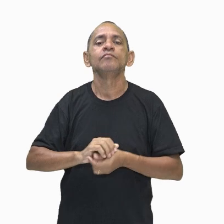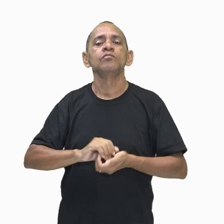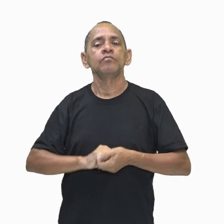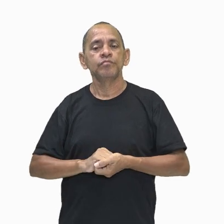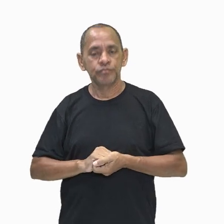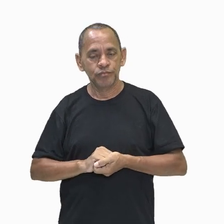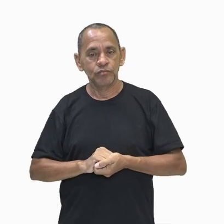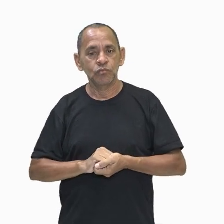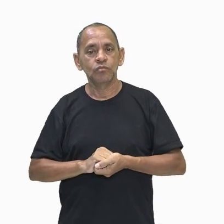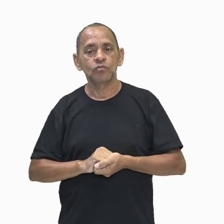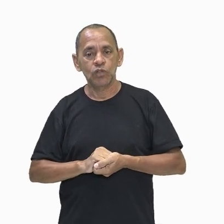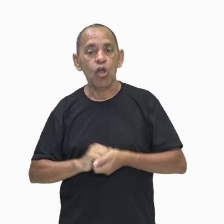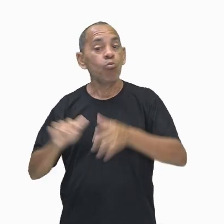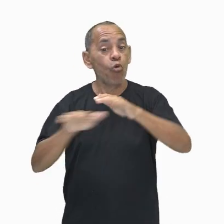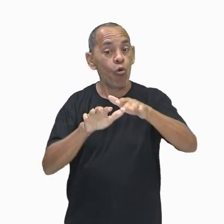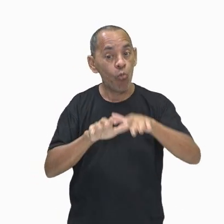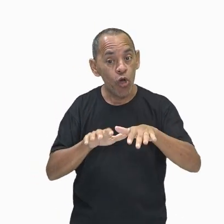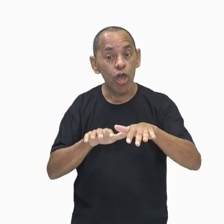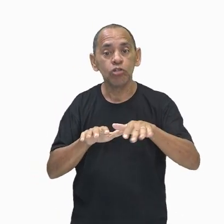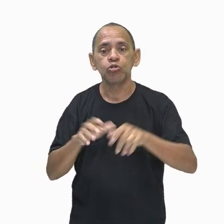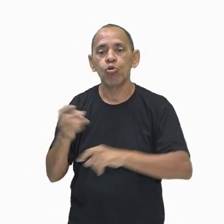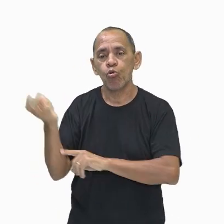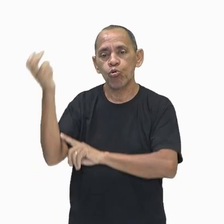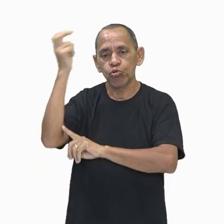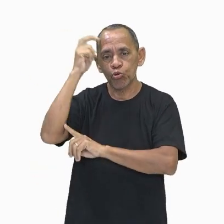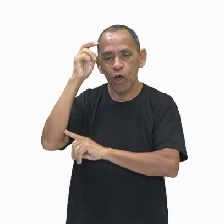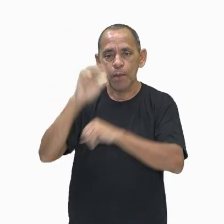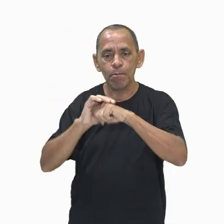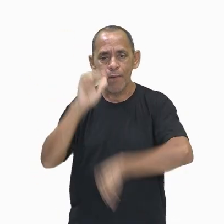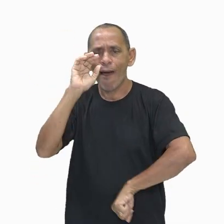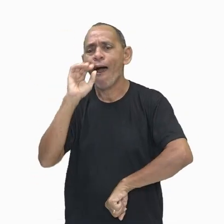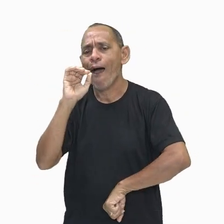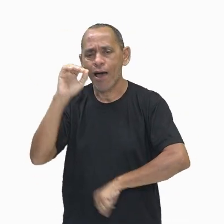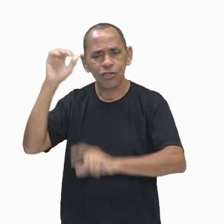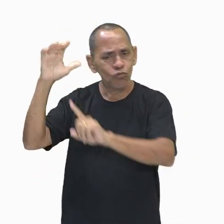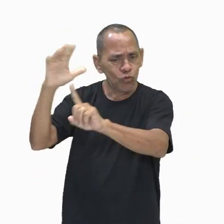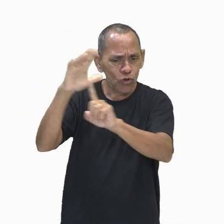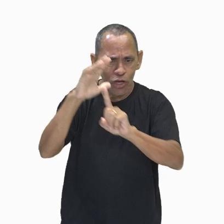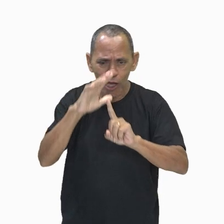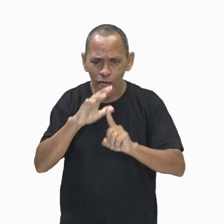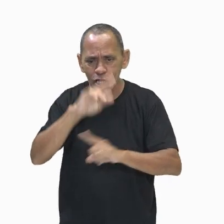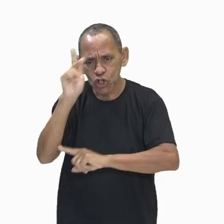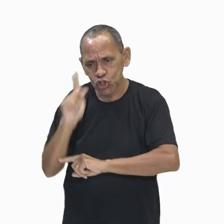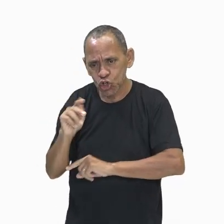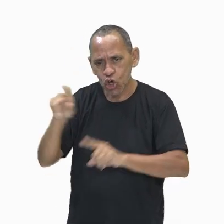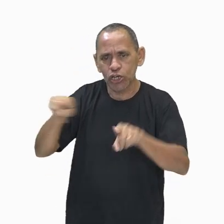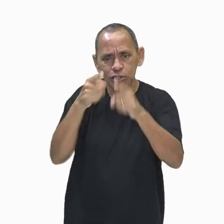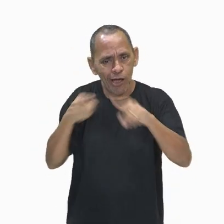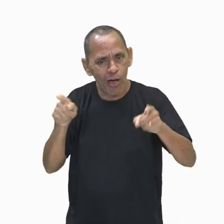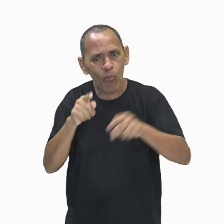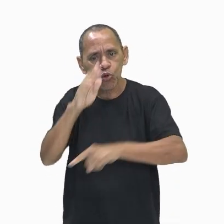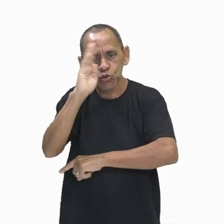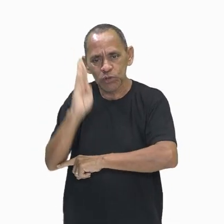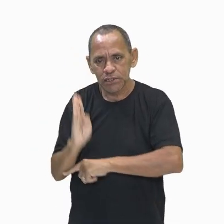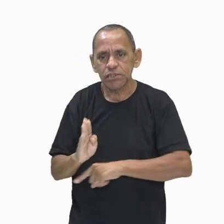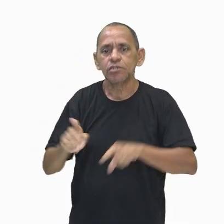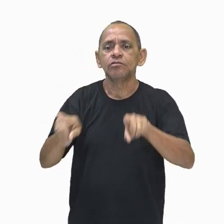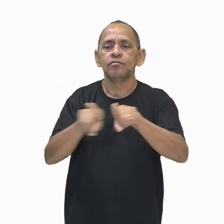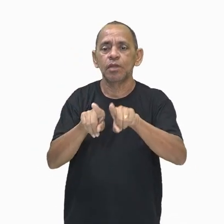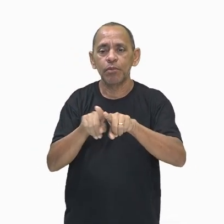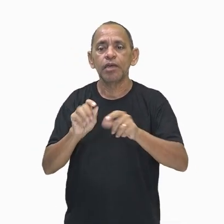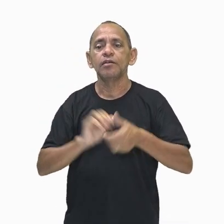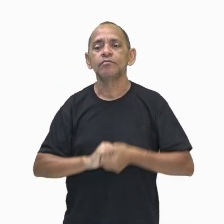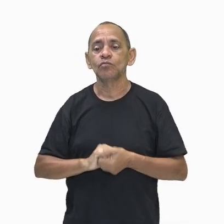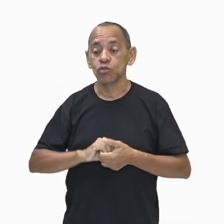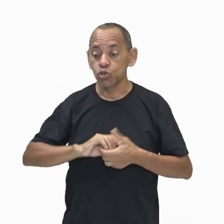É um dos movimentos culturais mais influentes da história da música popular brasileira em todo o